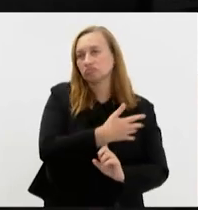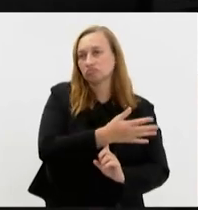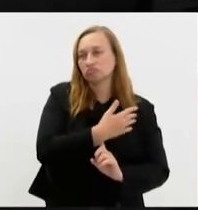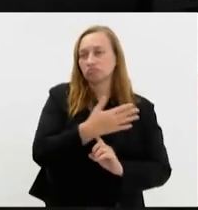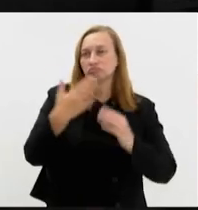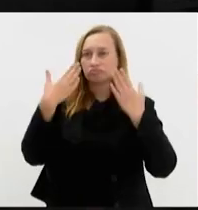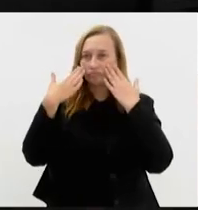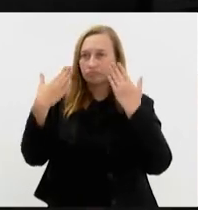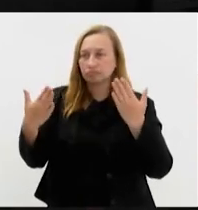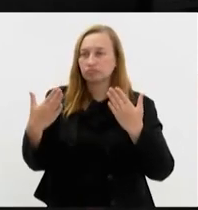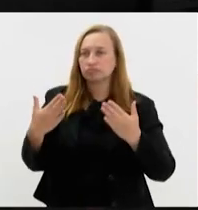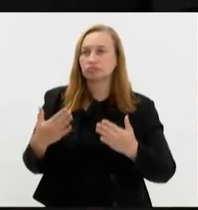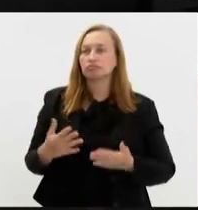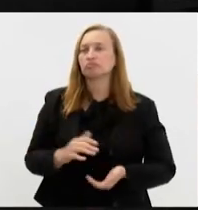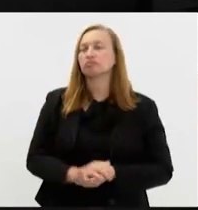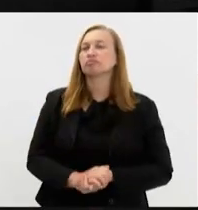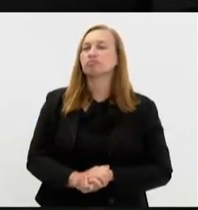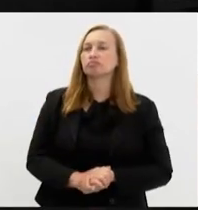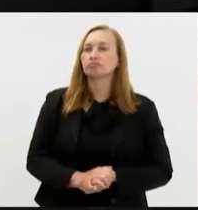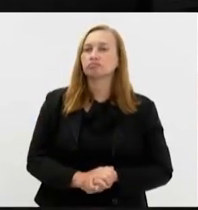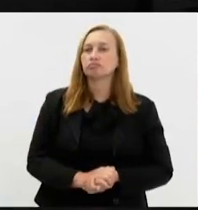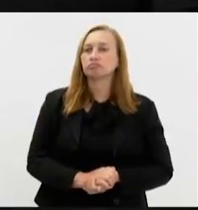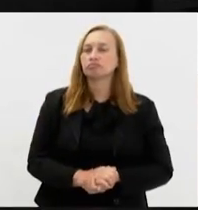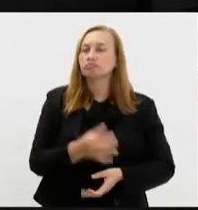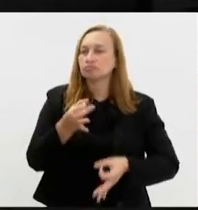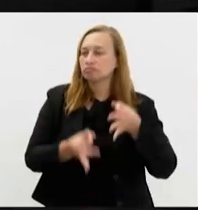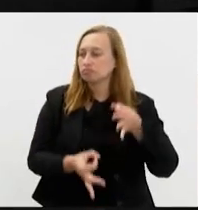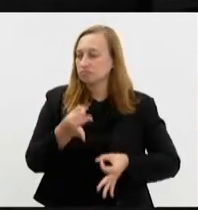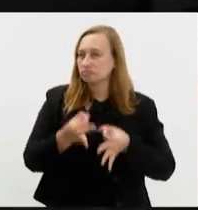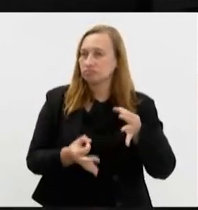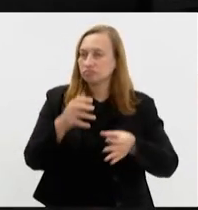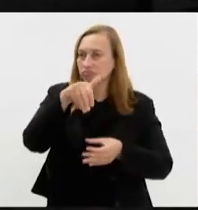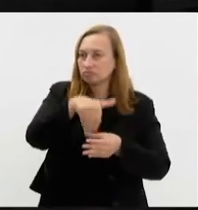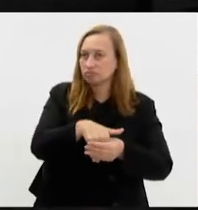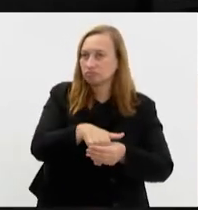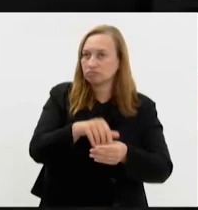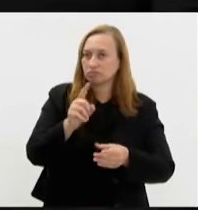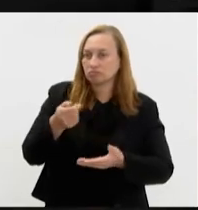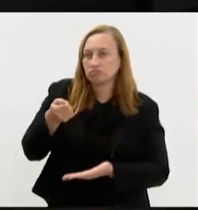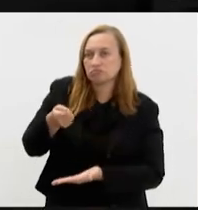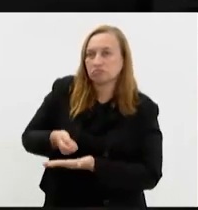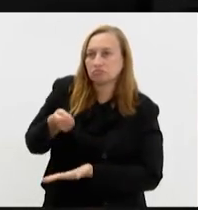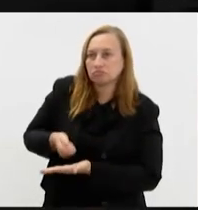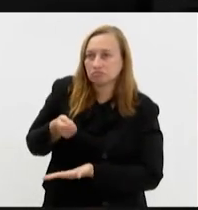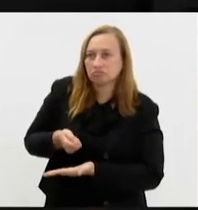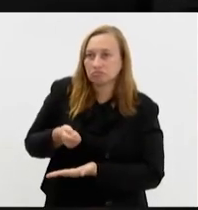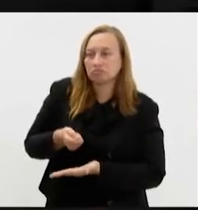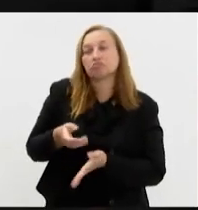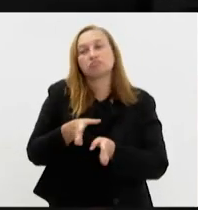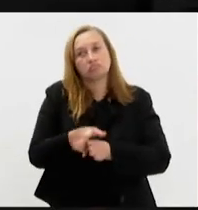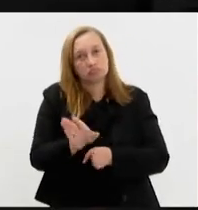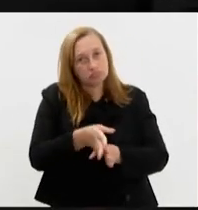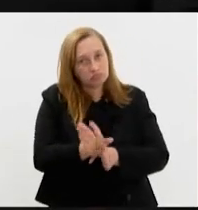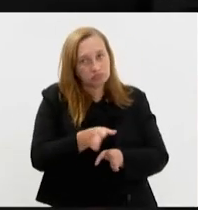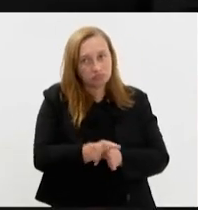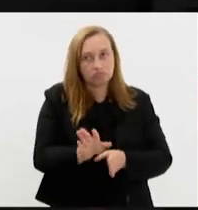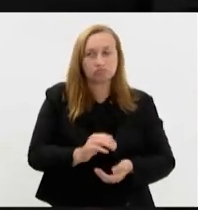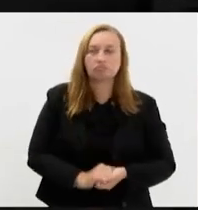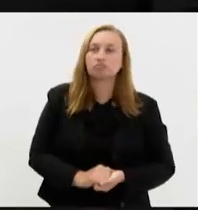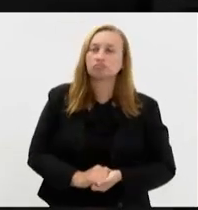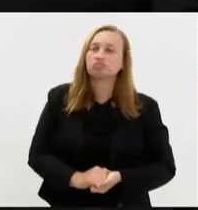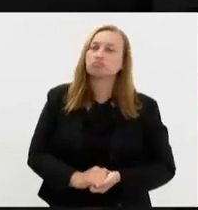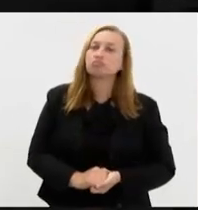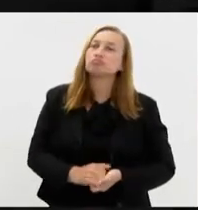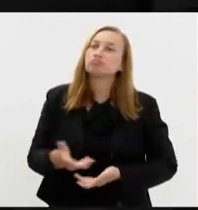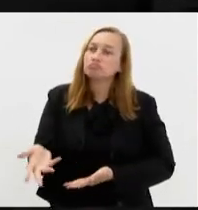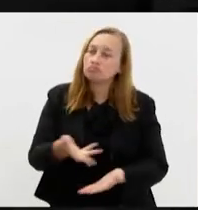quê Porque de uma certa maneira a justiça eleitoral ela não impõe apenas ela orienta Olha a gente tem que